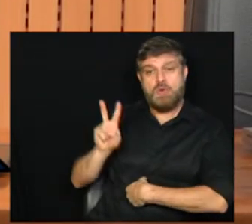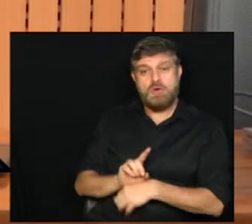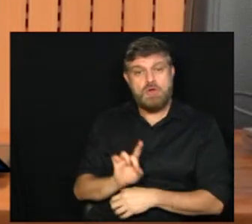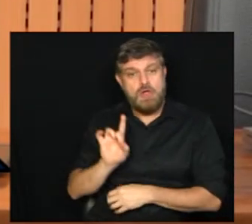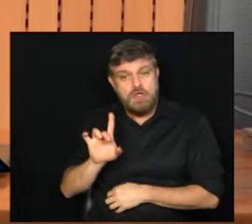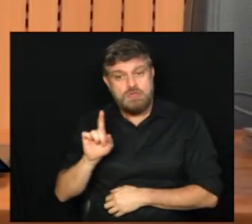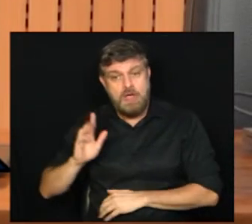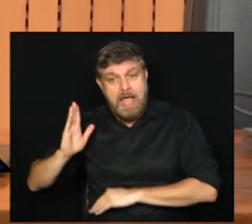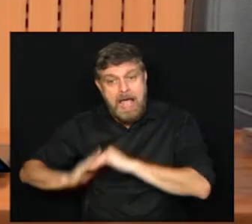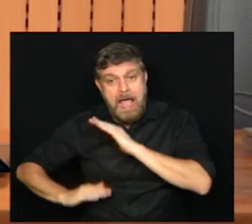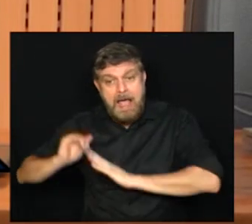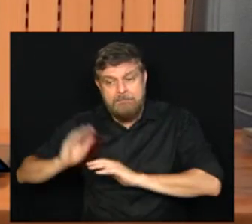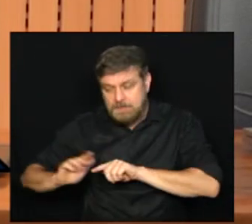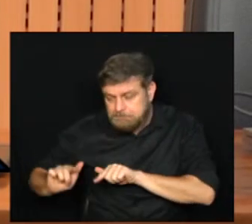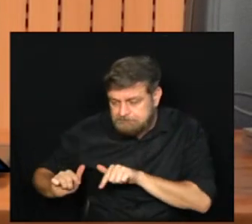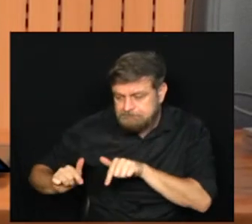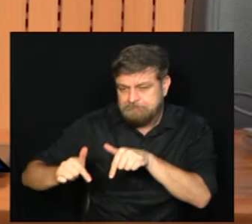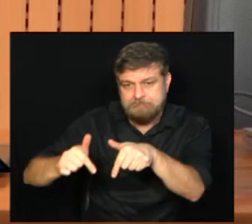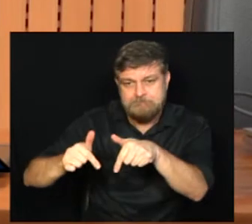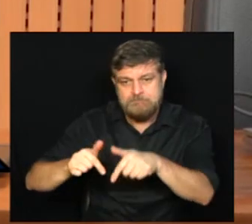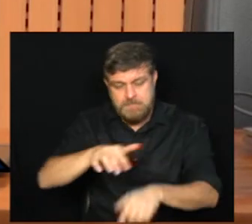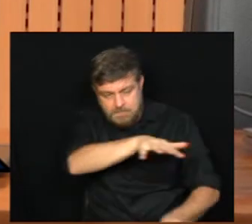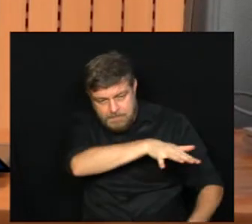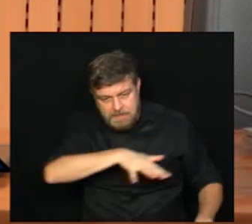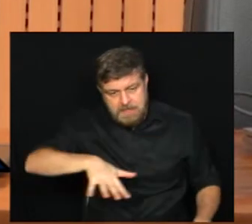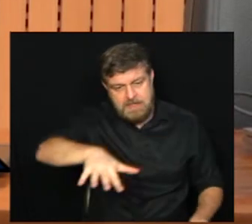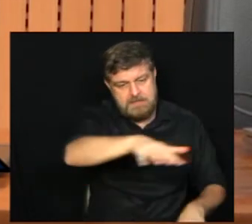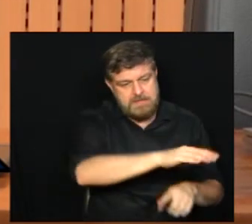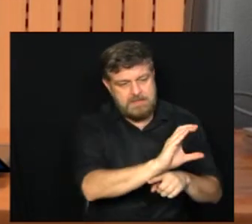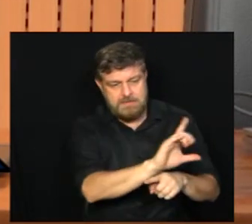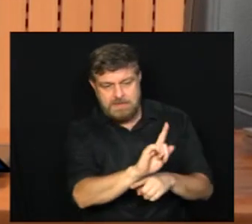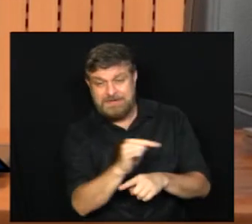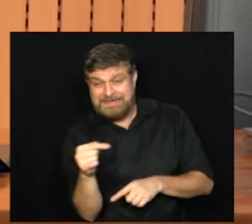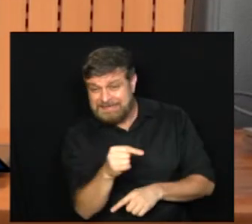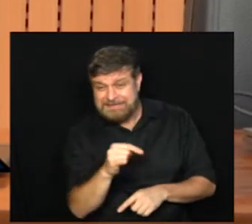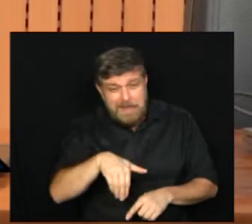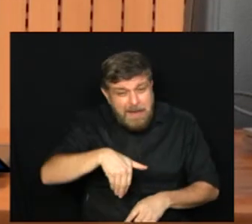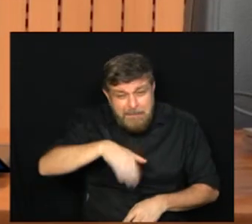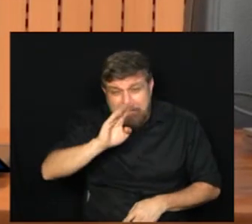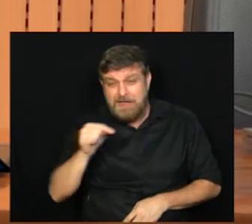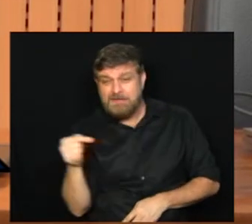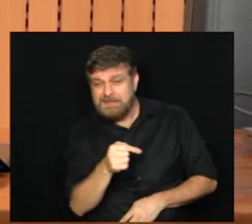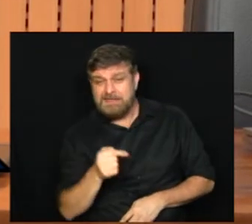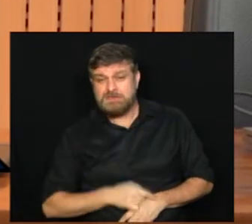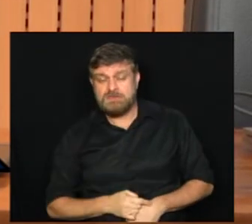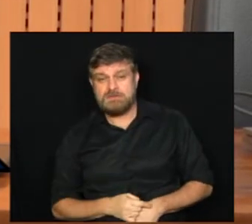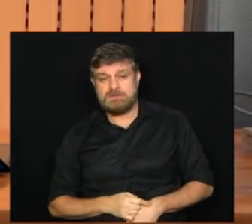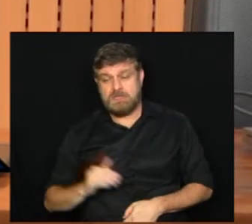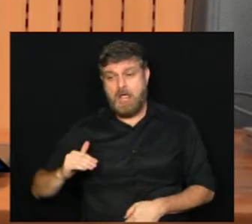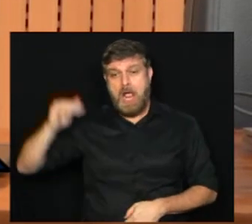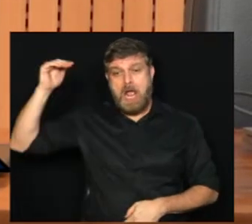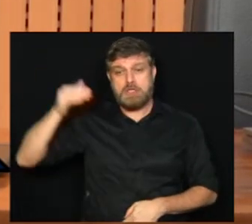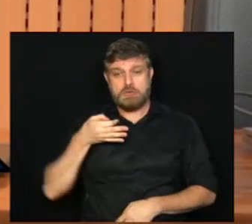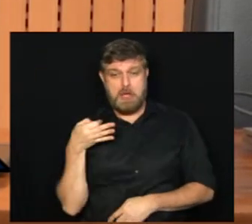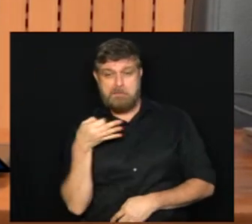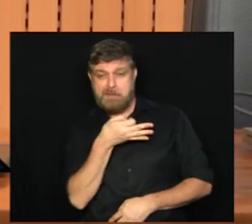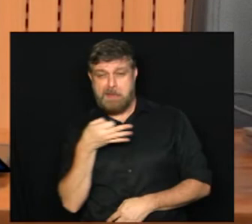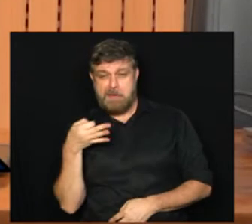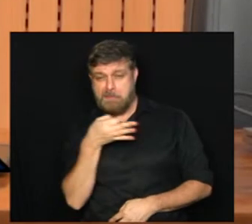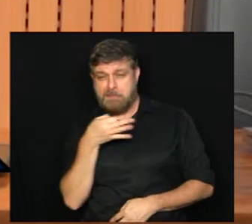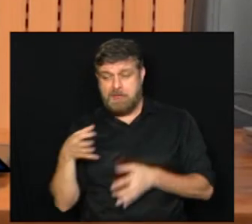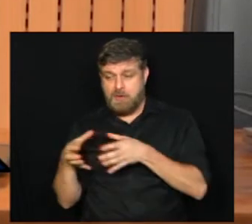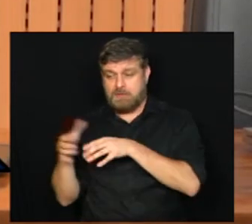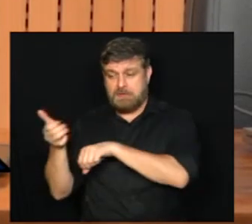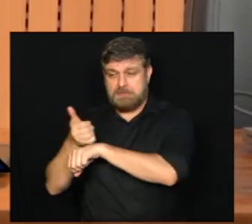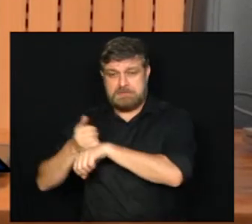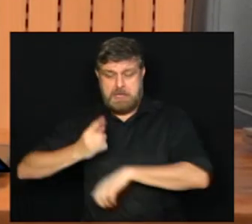as ações que foram desenvolvidas naquele território, muito mais do que se apenas o poder público, o prefeito, a equipe chega e diz,